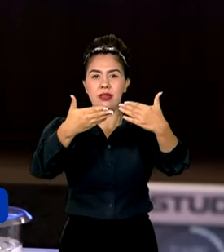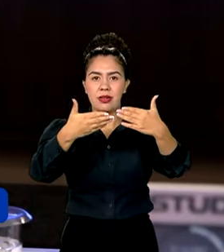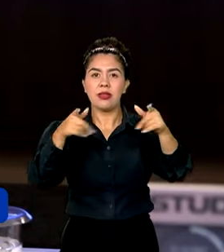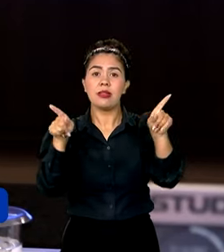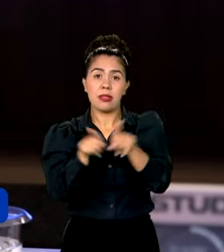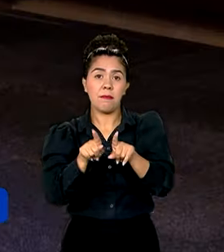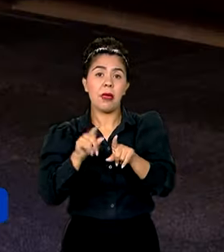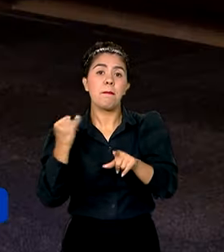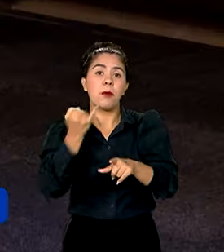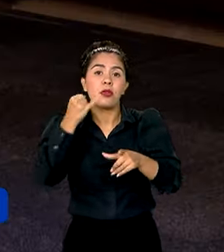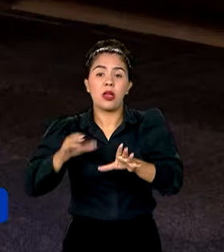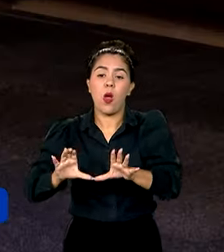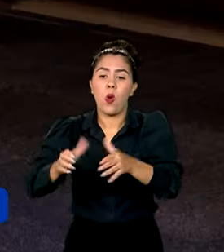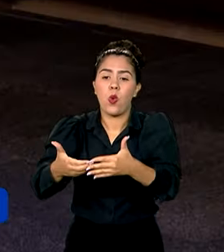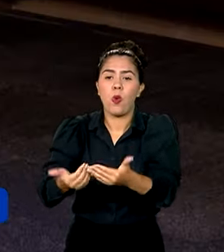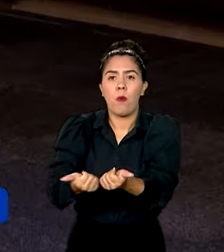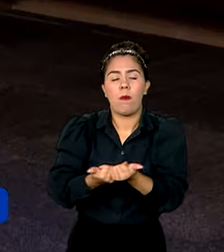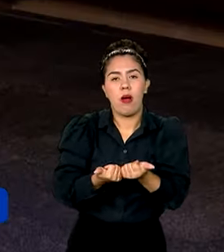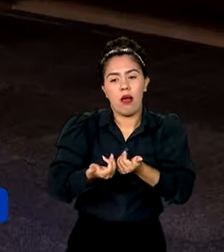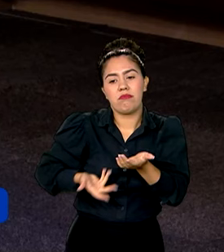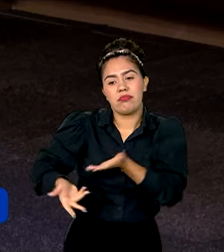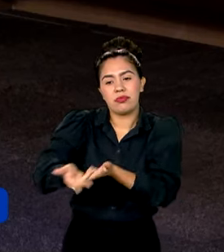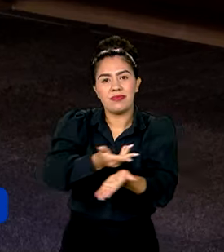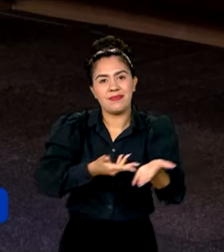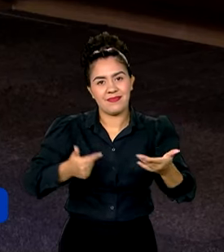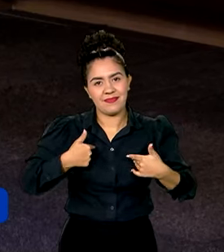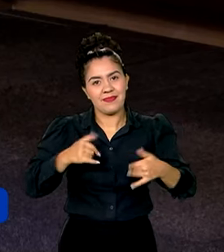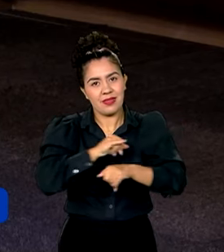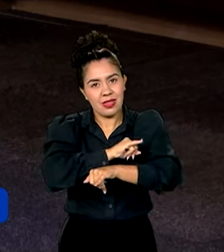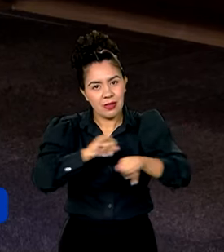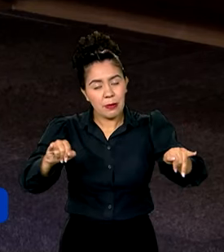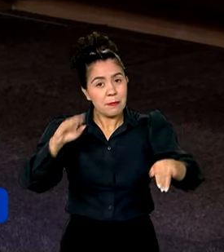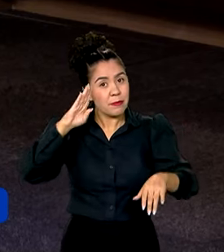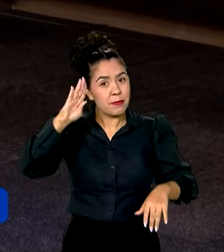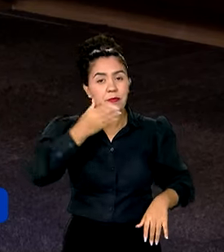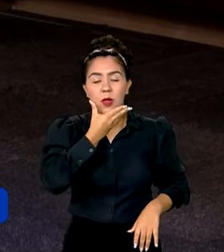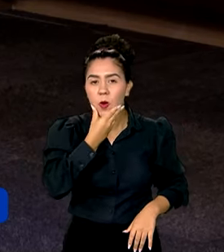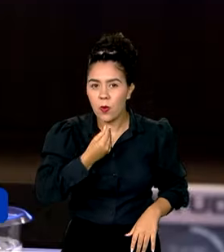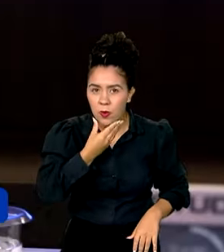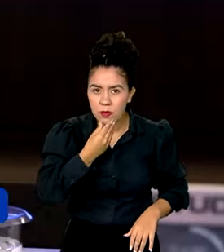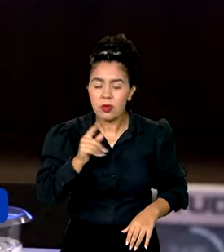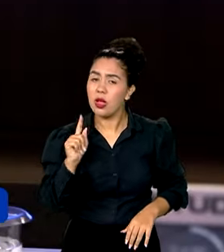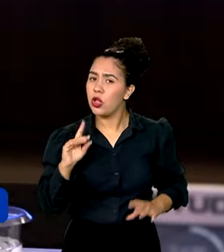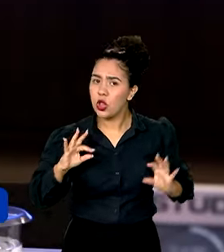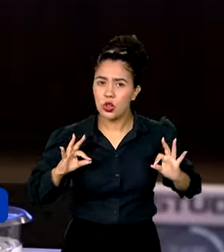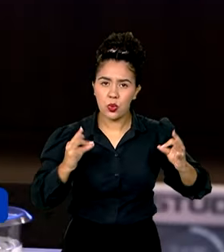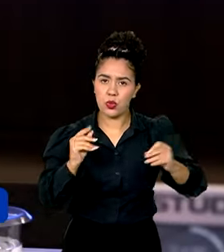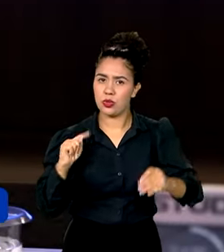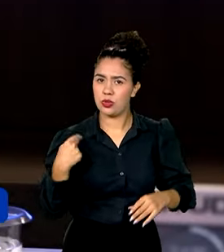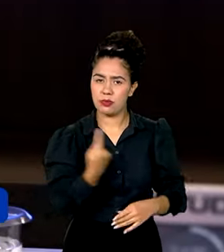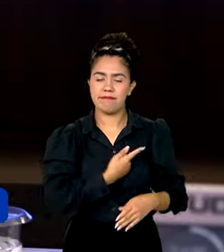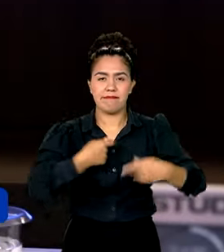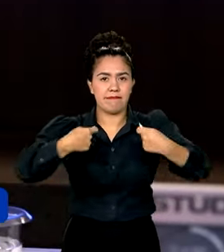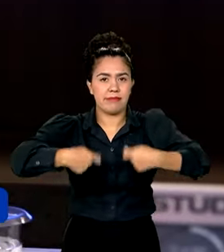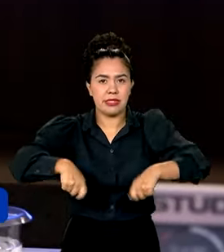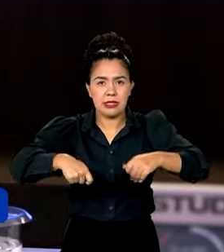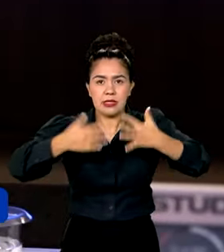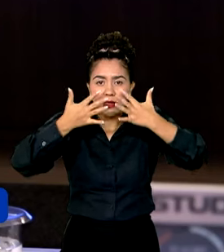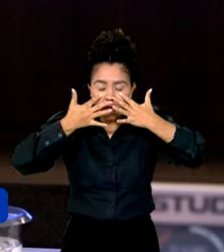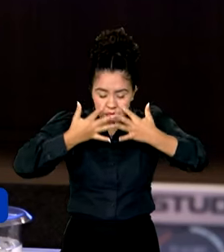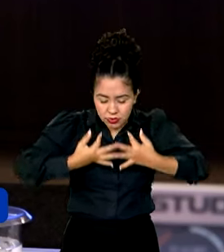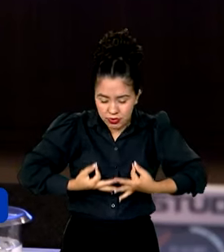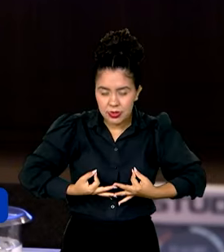coletivo nisso também né Então essa mensagem que eu queria deixar pros homens também todos nós precisamos nos cuidar é isso que